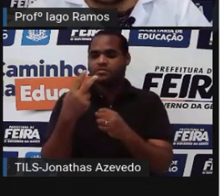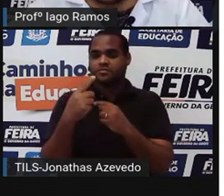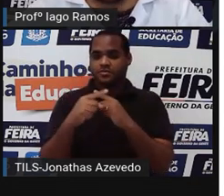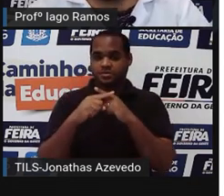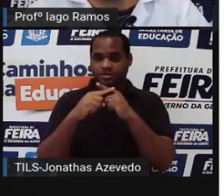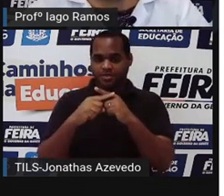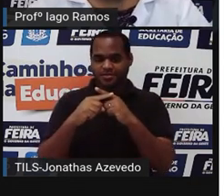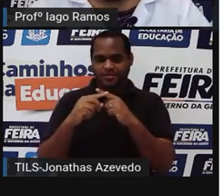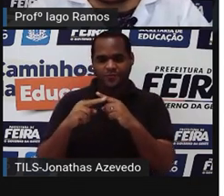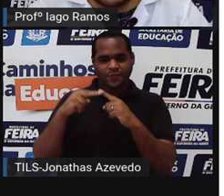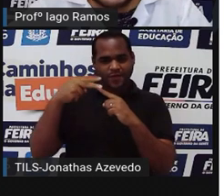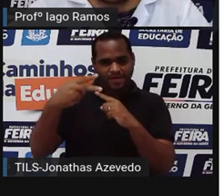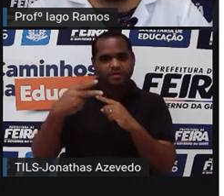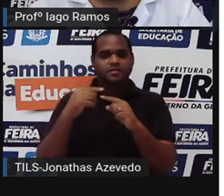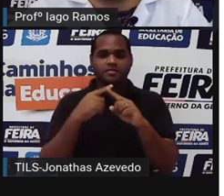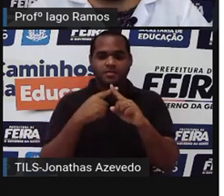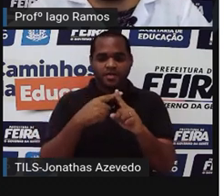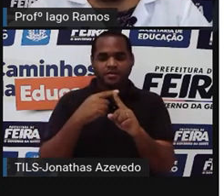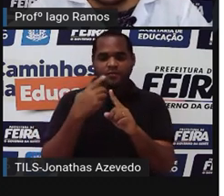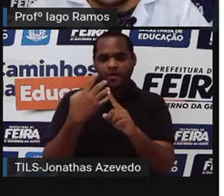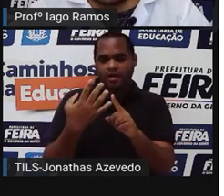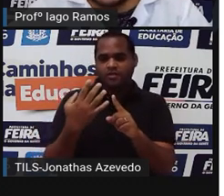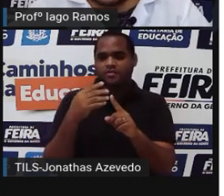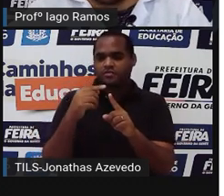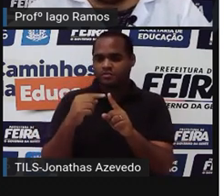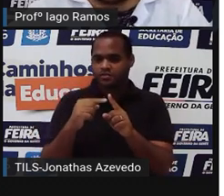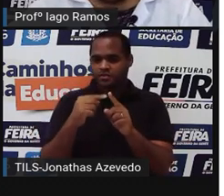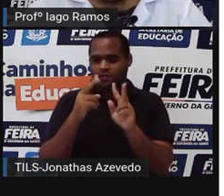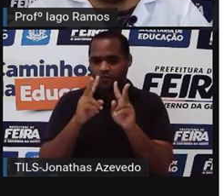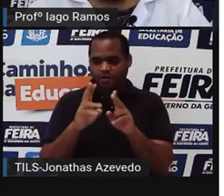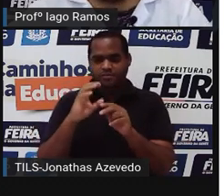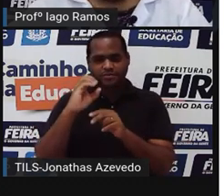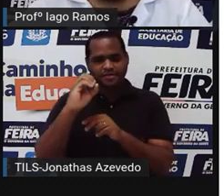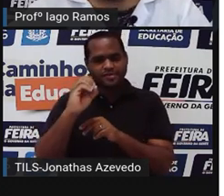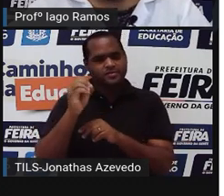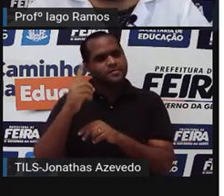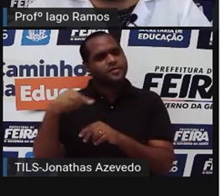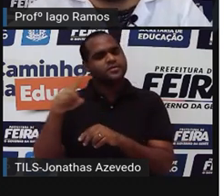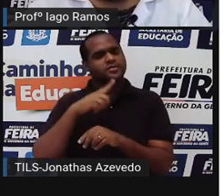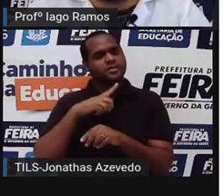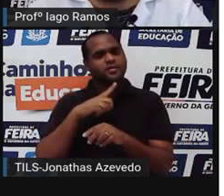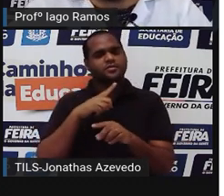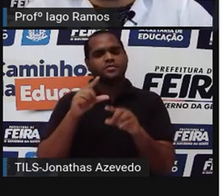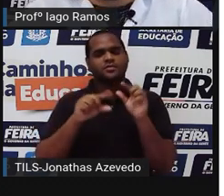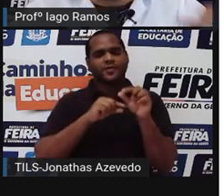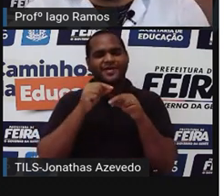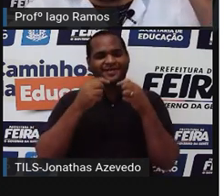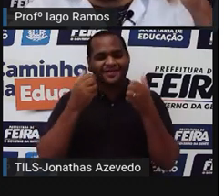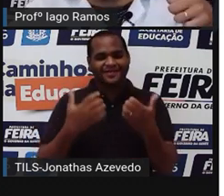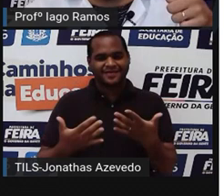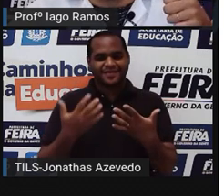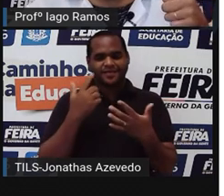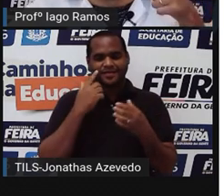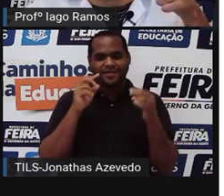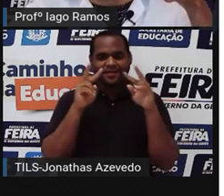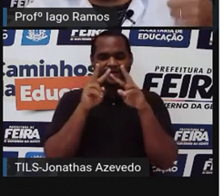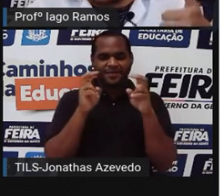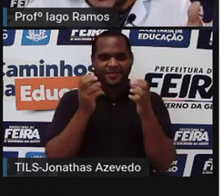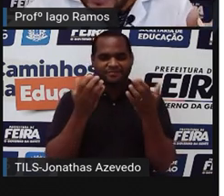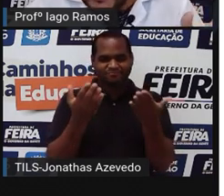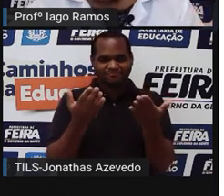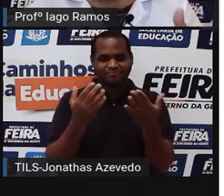mais 4x mais 4 igual a zero. Veja que a gente tem aí um termo que está